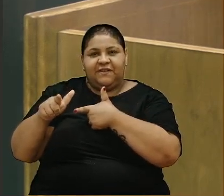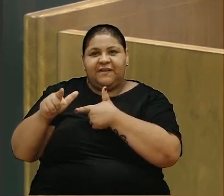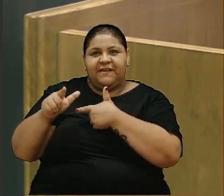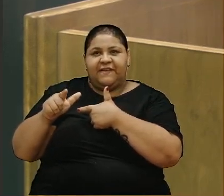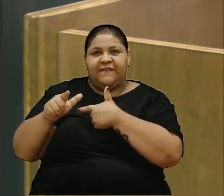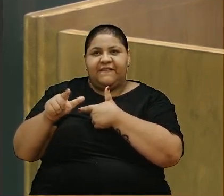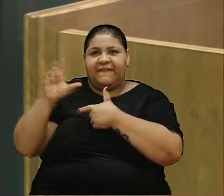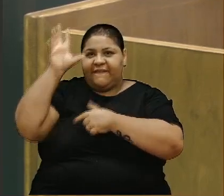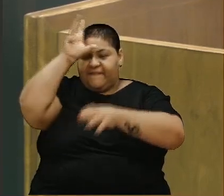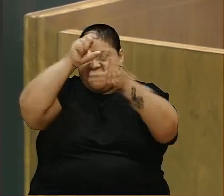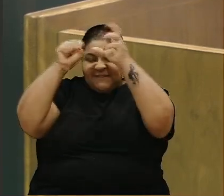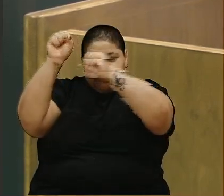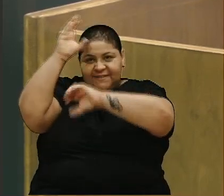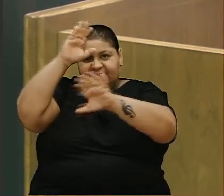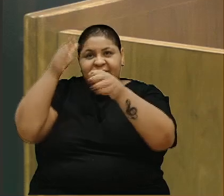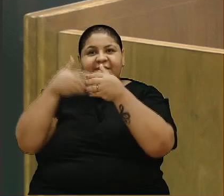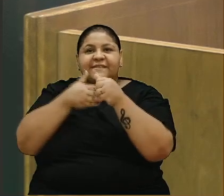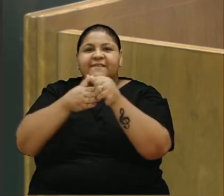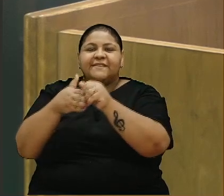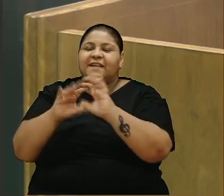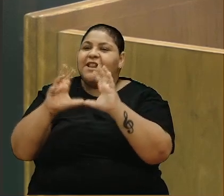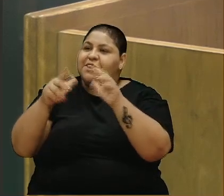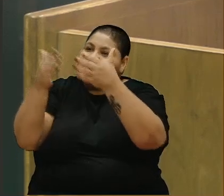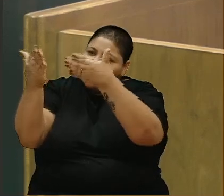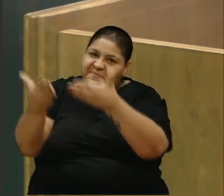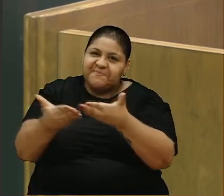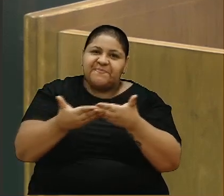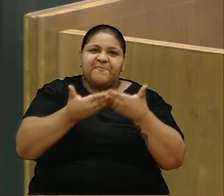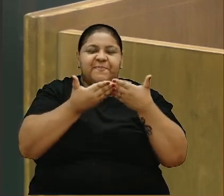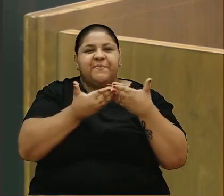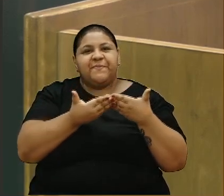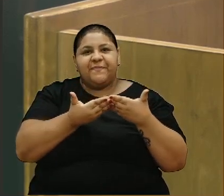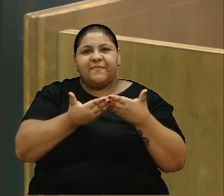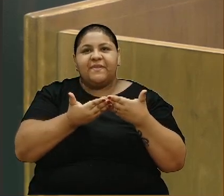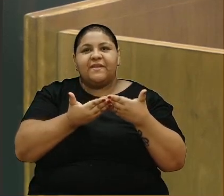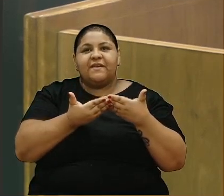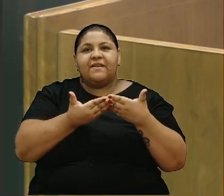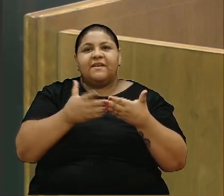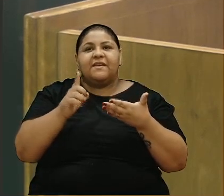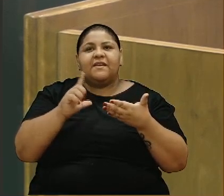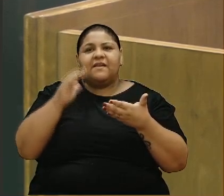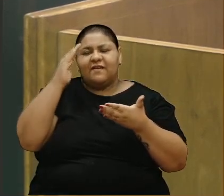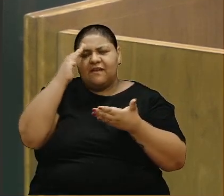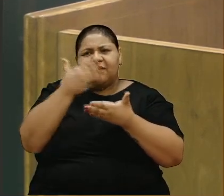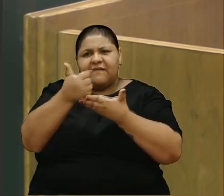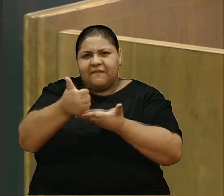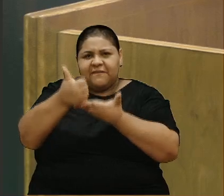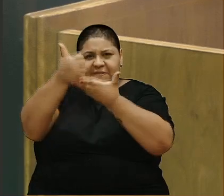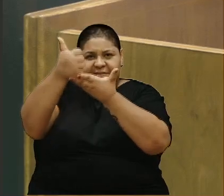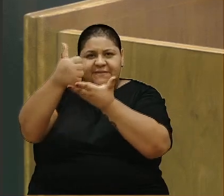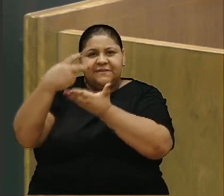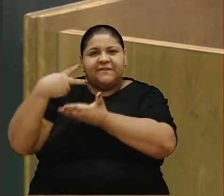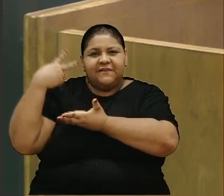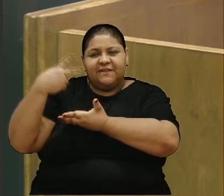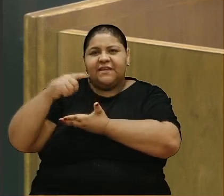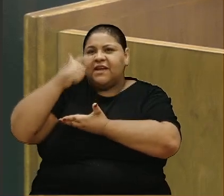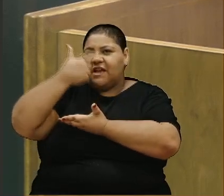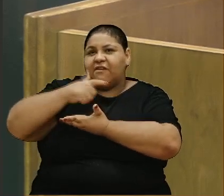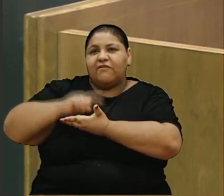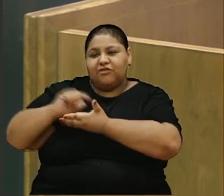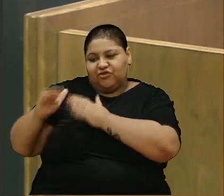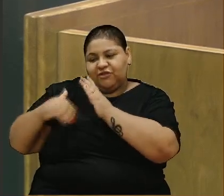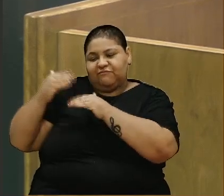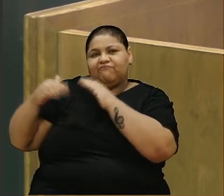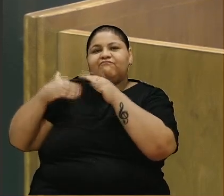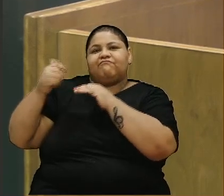conhecimentos e orientações serão todos muito bem-vindos. E eu conto com a parceria de todos os vereadores, porque acho que a gente tem que crescer